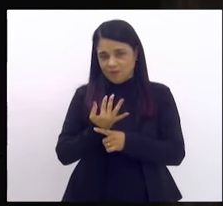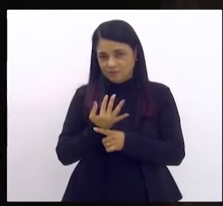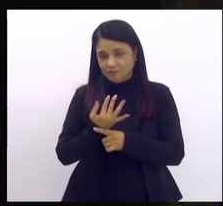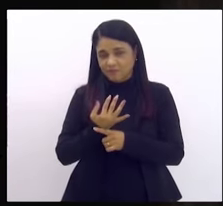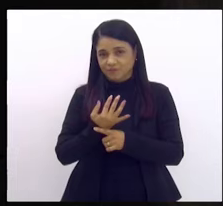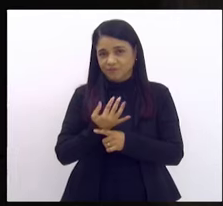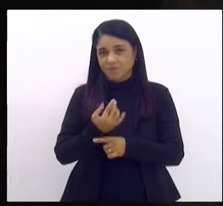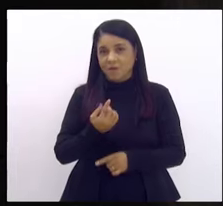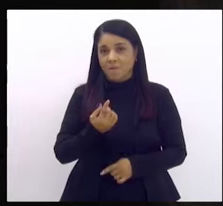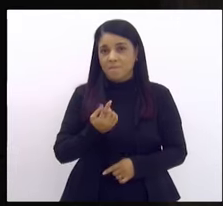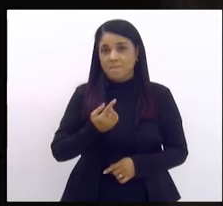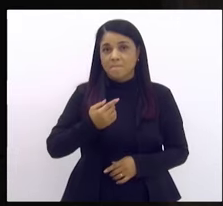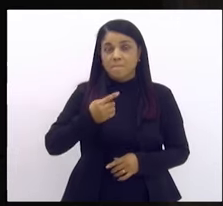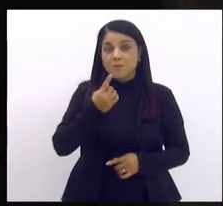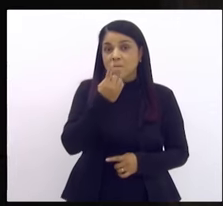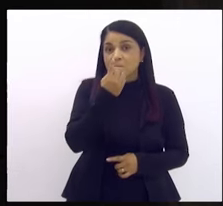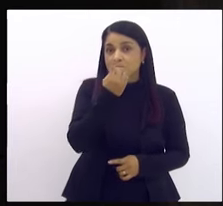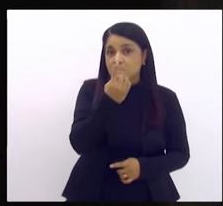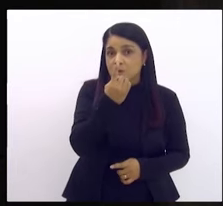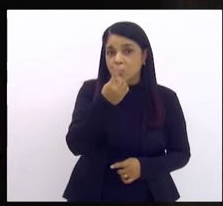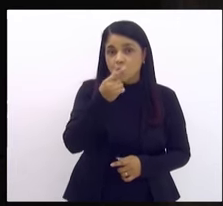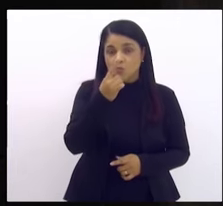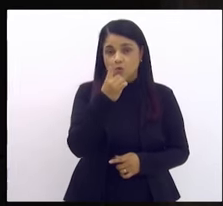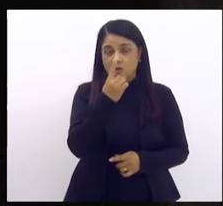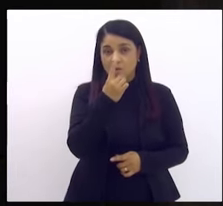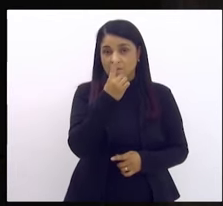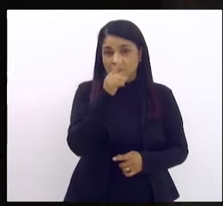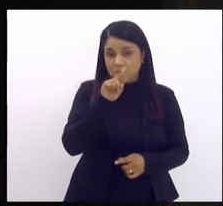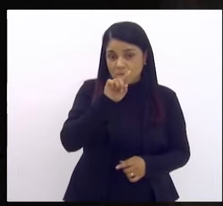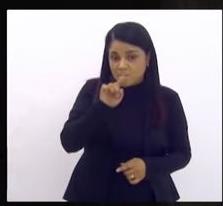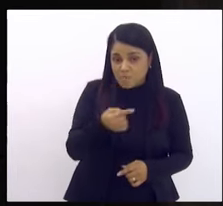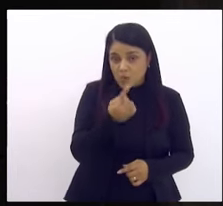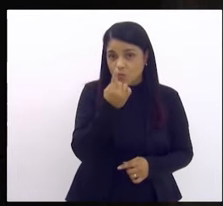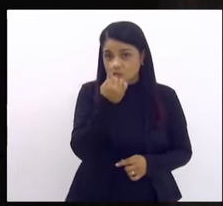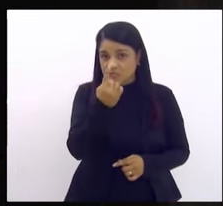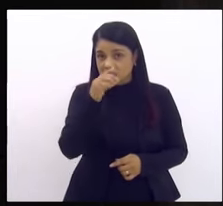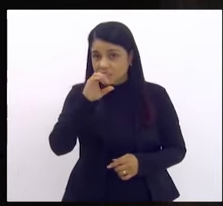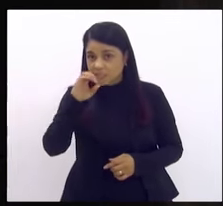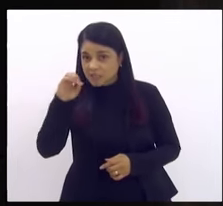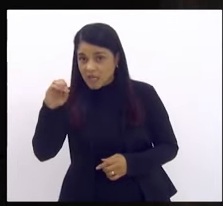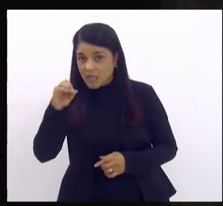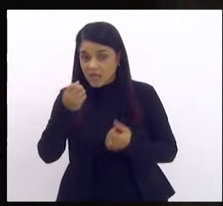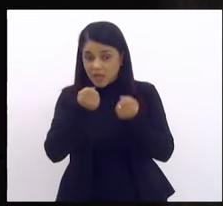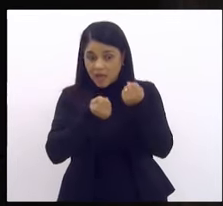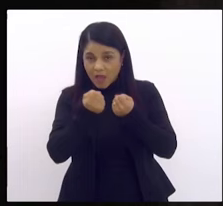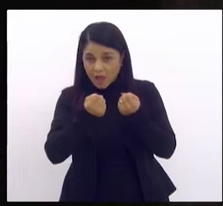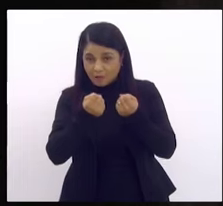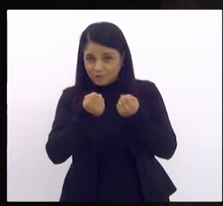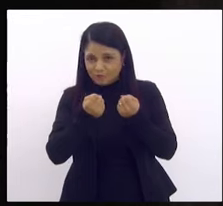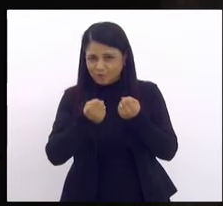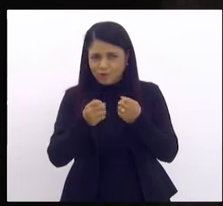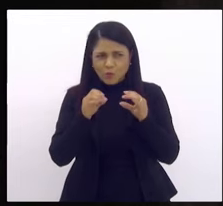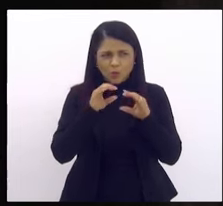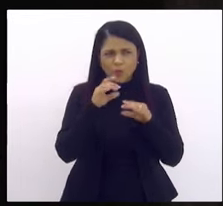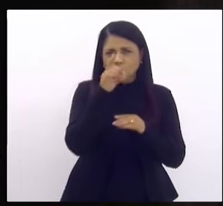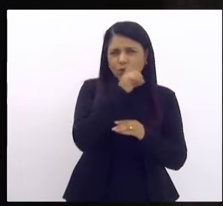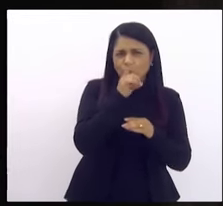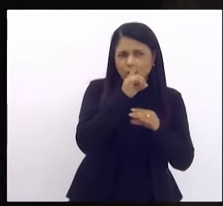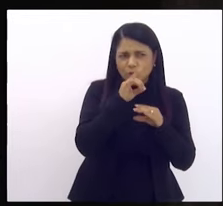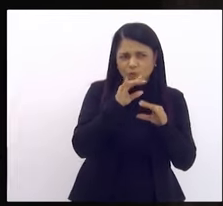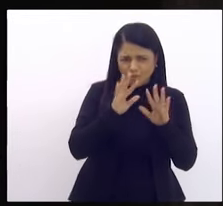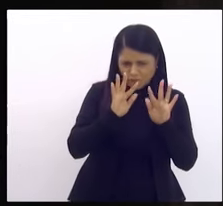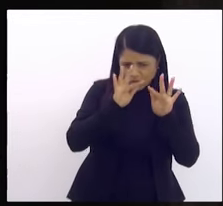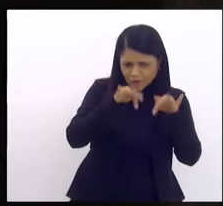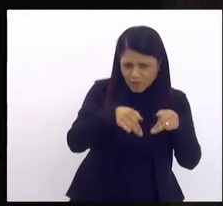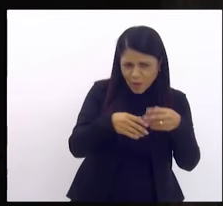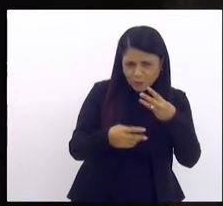apareceram 1.100 carros. Num domingo, numa final, contabilizaram 300 carros. Quando nós